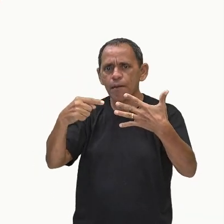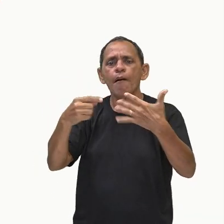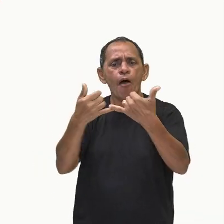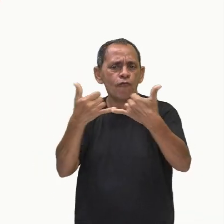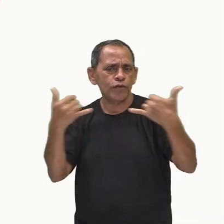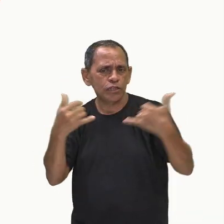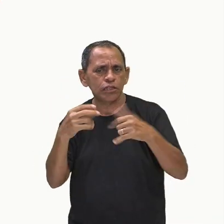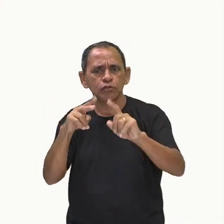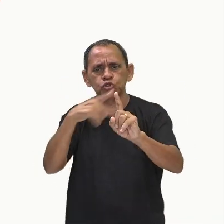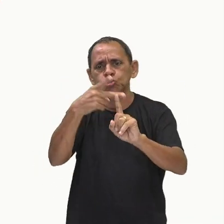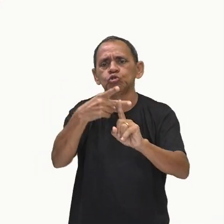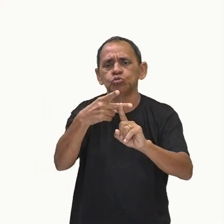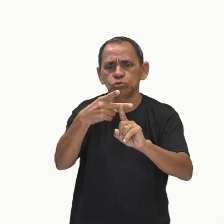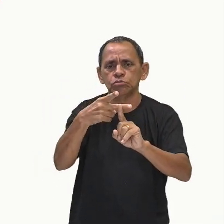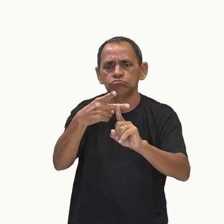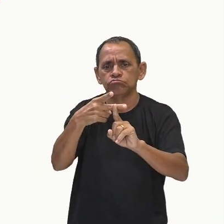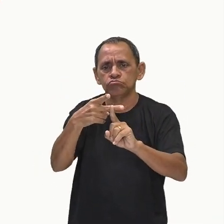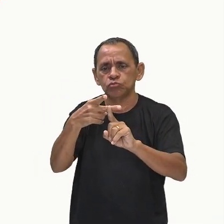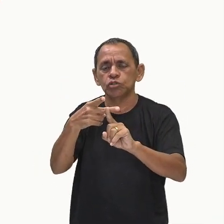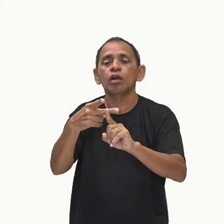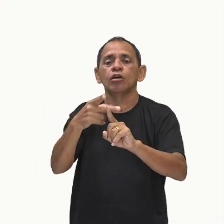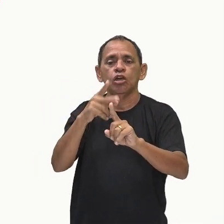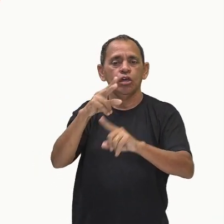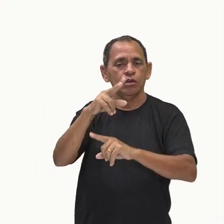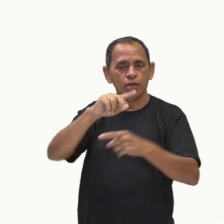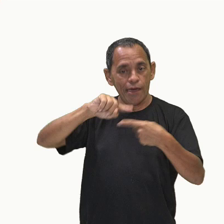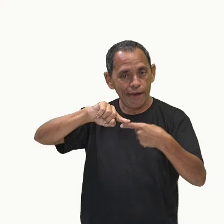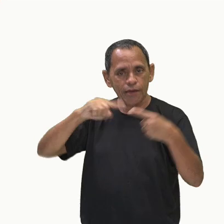e o RNA possui uma fita simples.